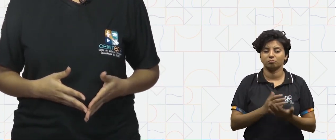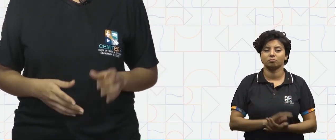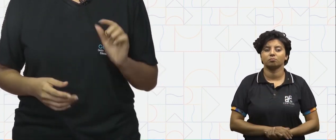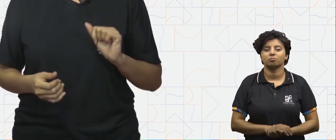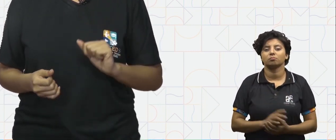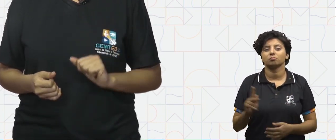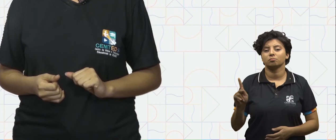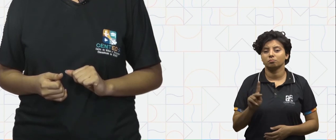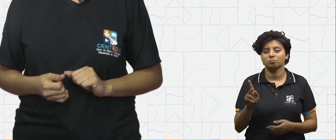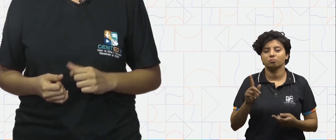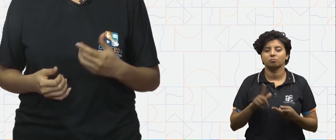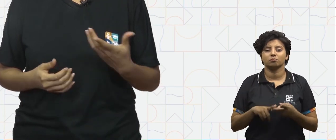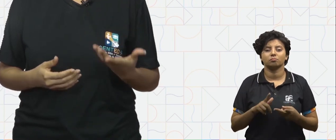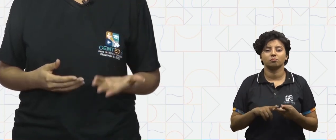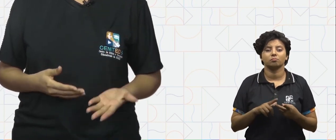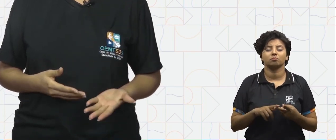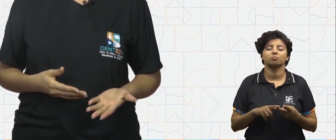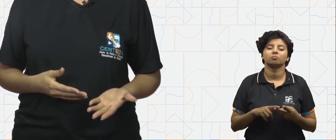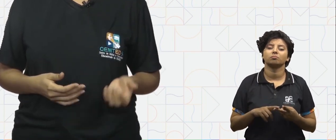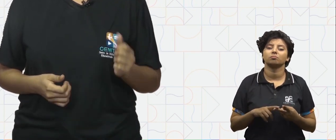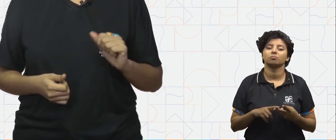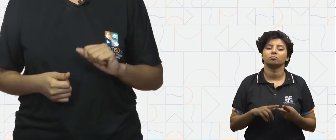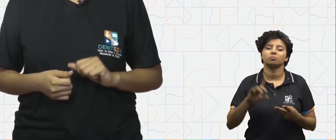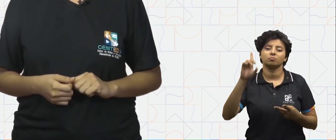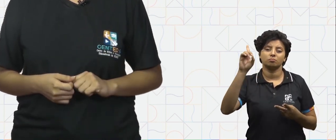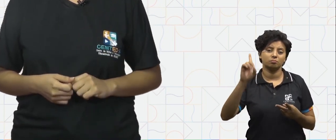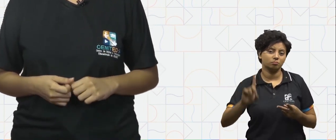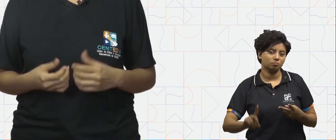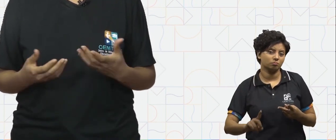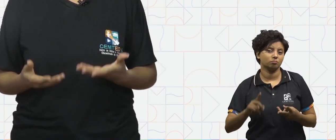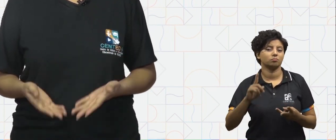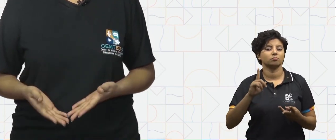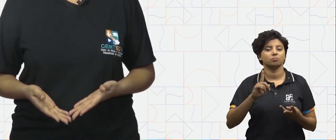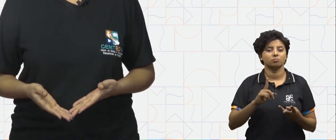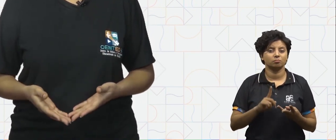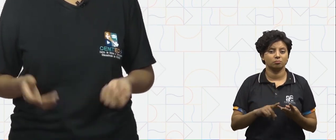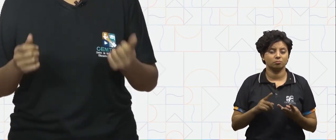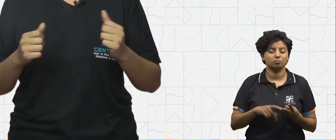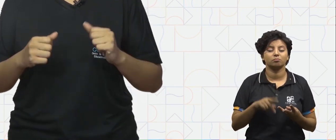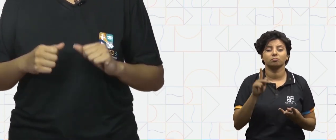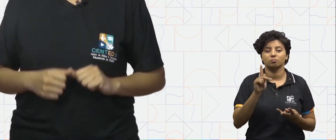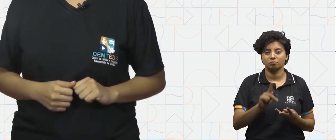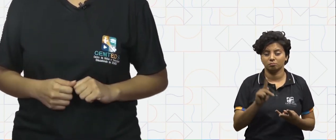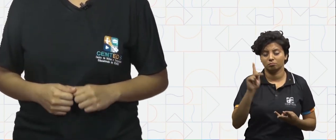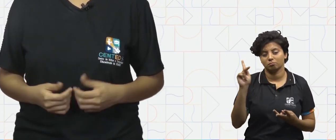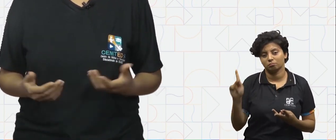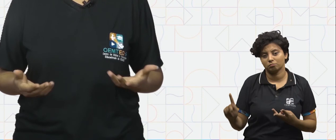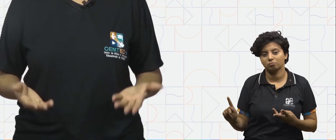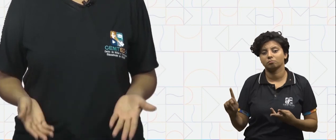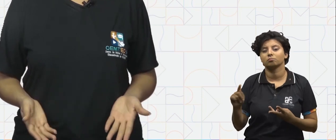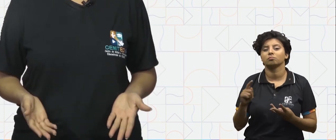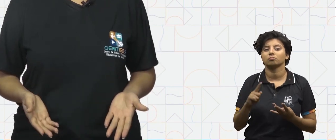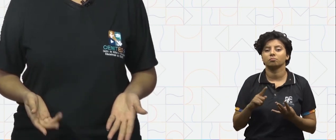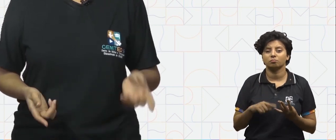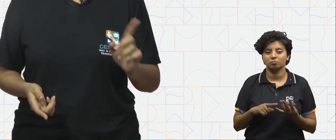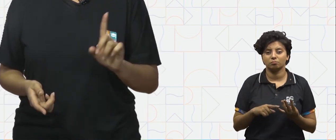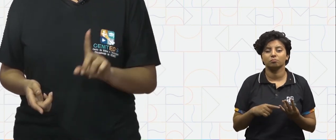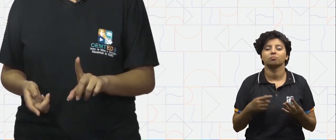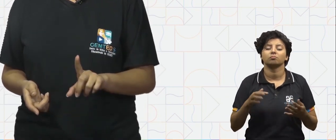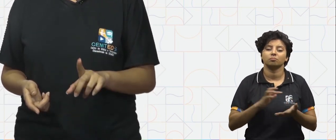escola. Professor ou professora, diretor ou diretora, pedagogo ou